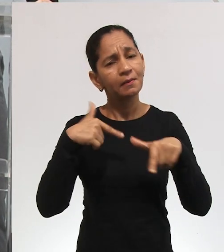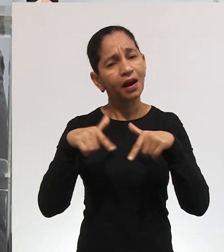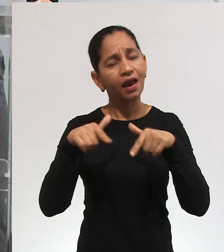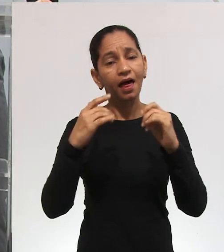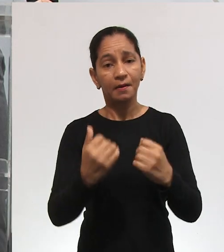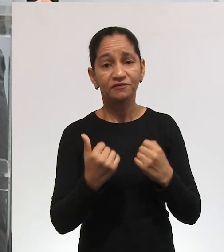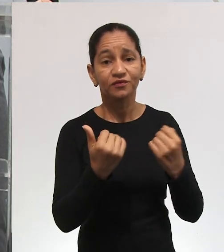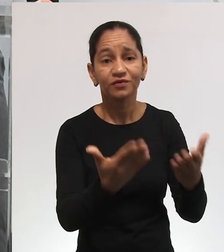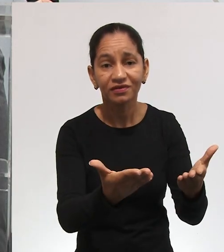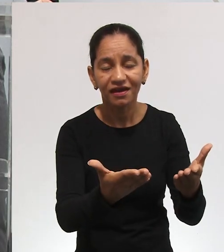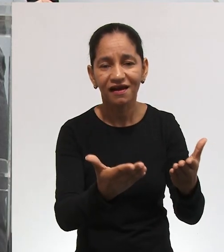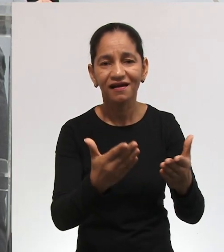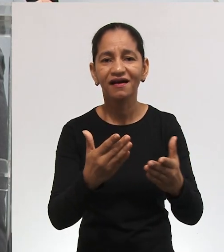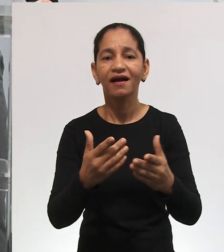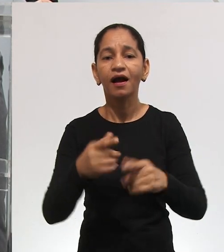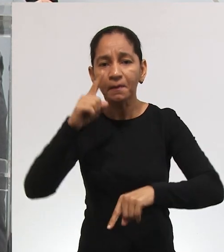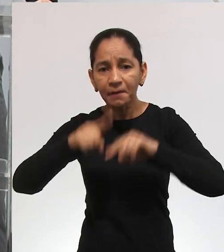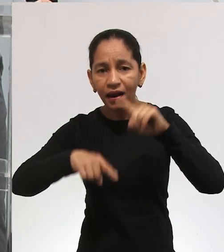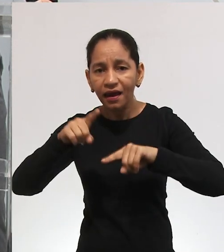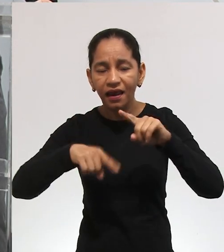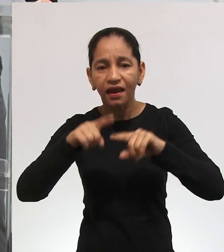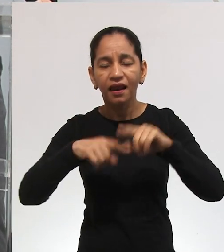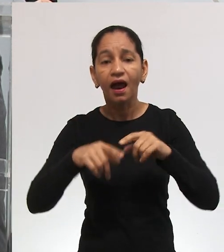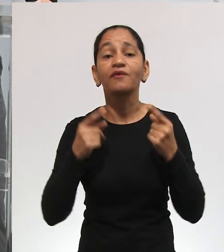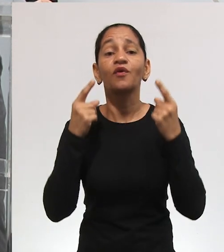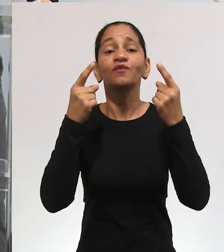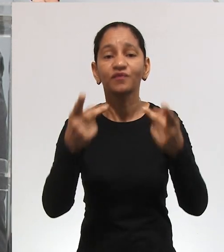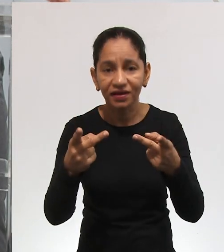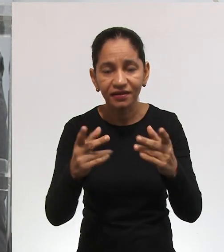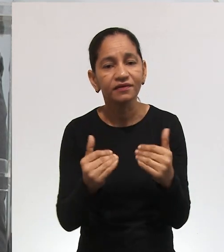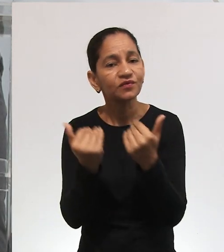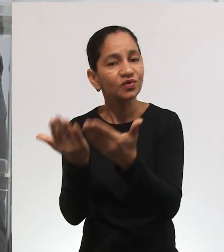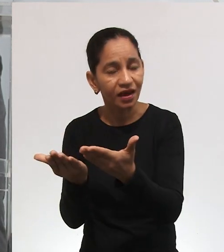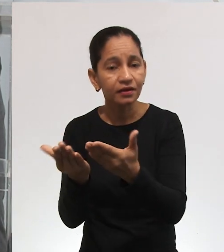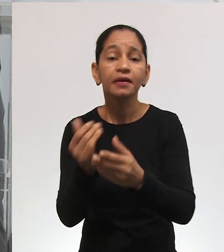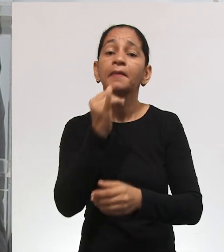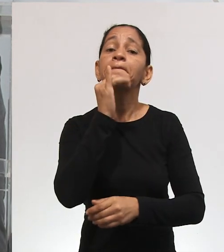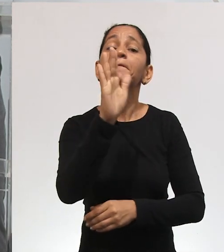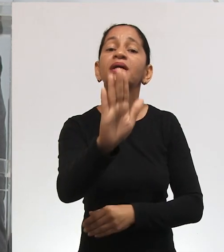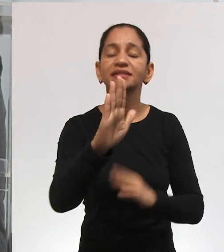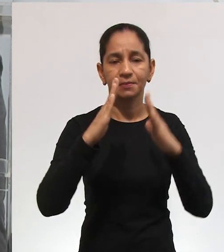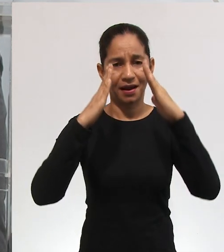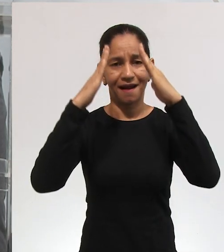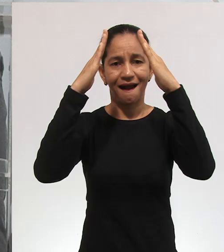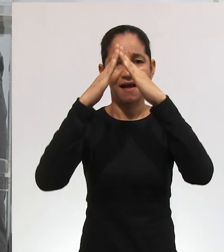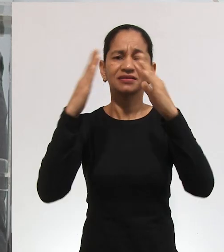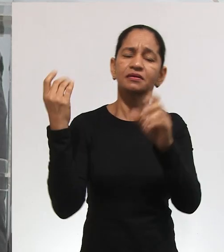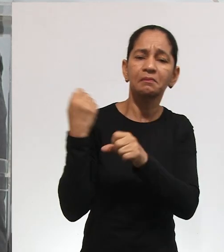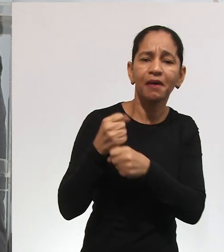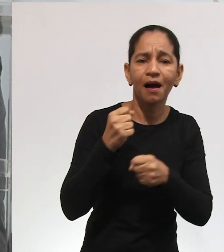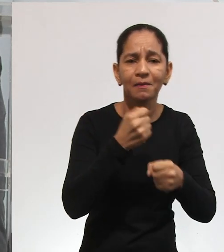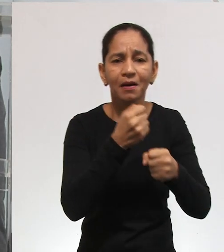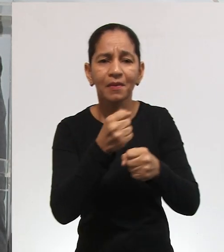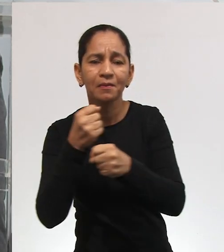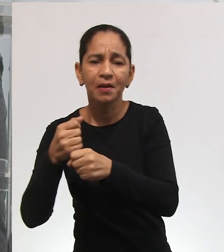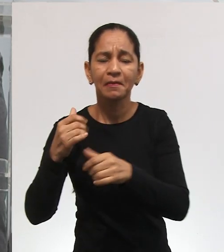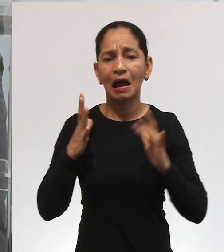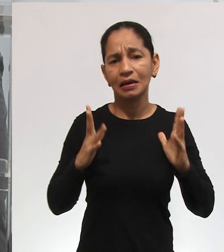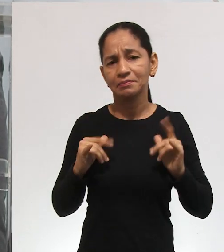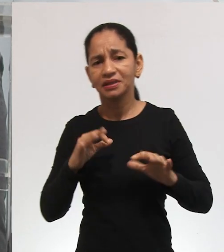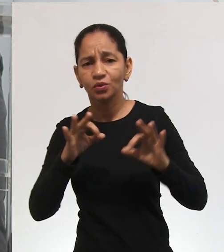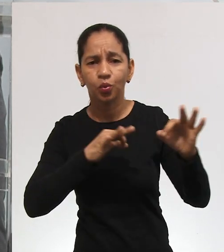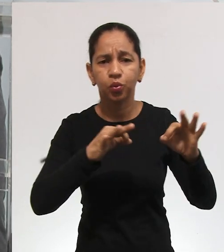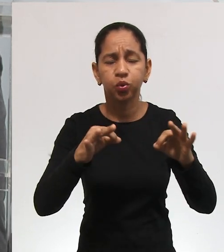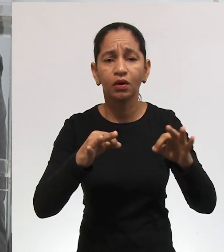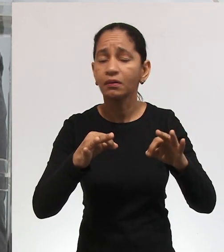feito para gerar uma produção alheia. Evidentemente que quando a gente está limpando a nossa casa, a gente está trabalhando.